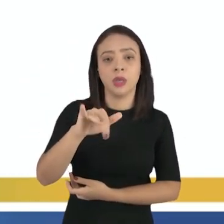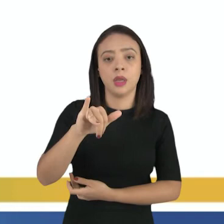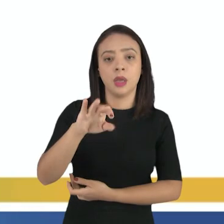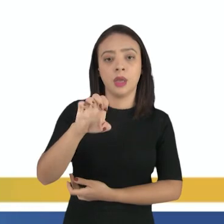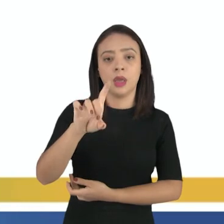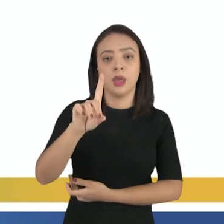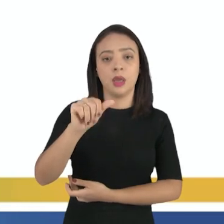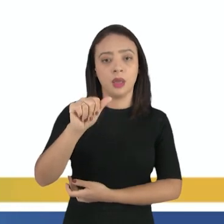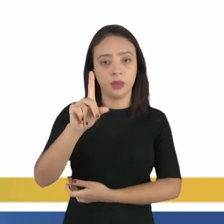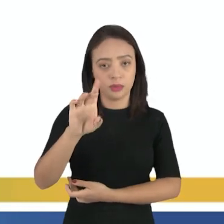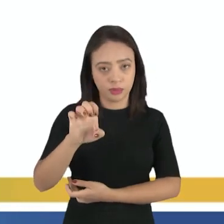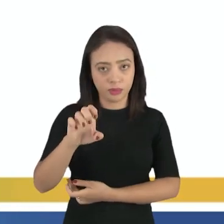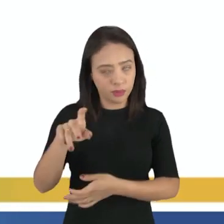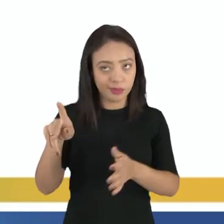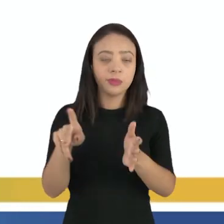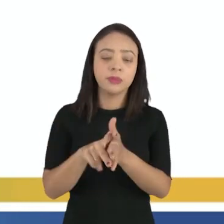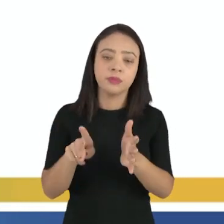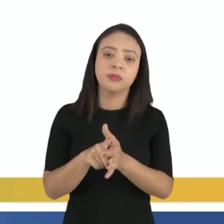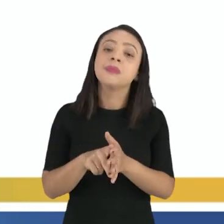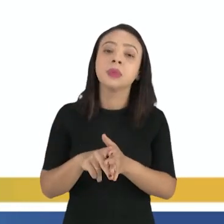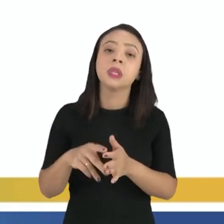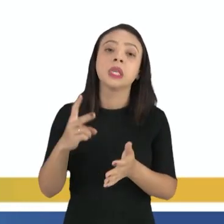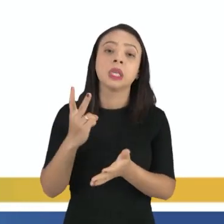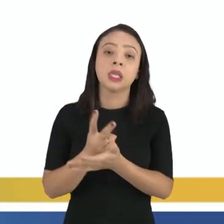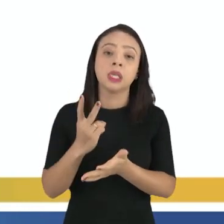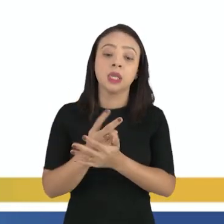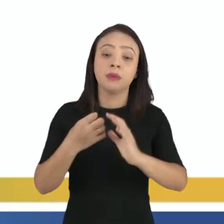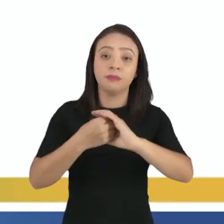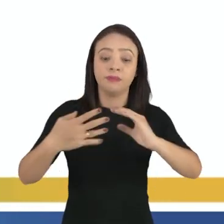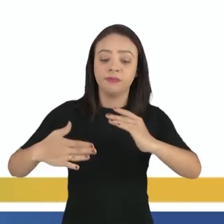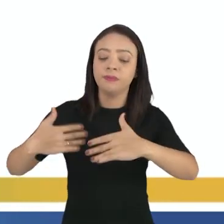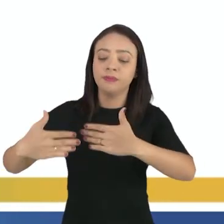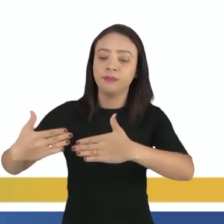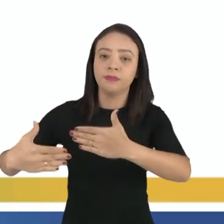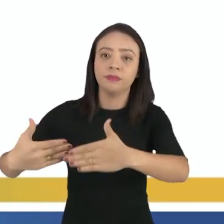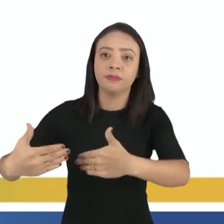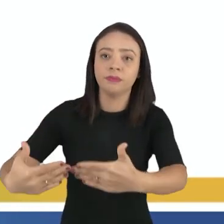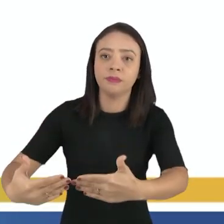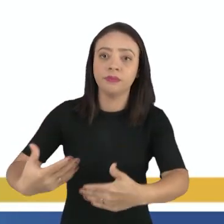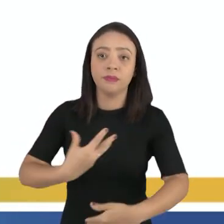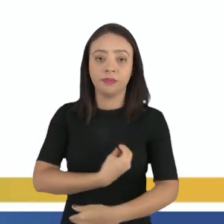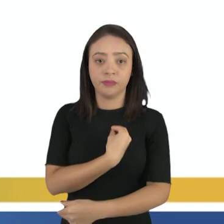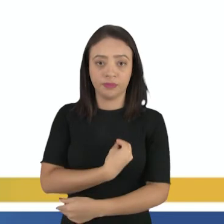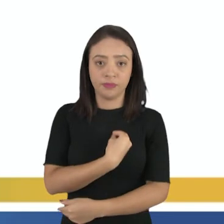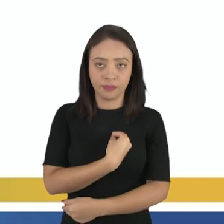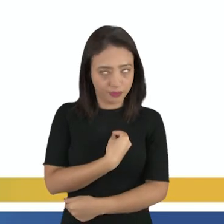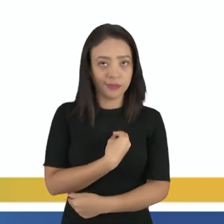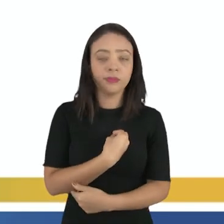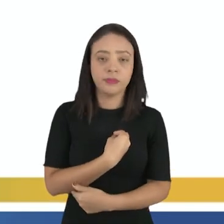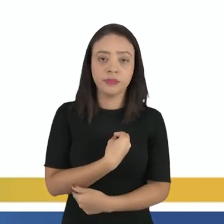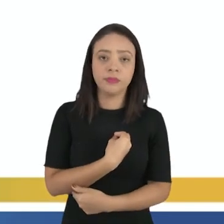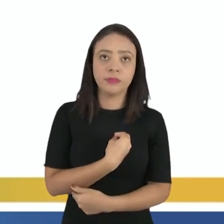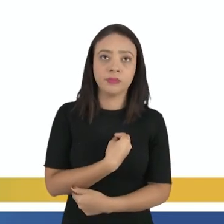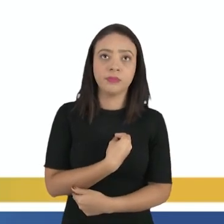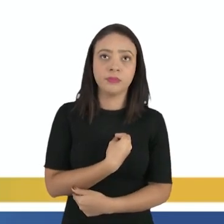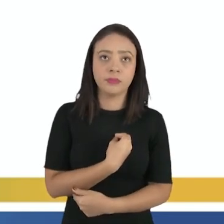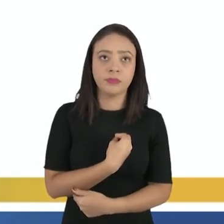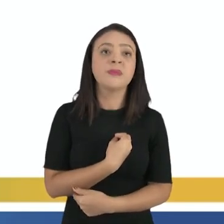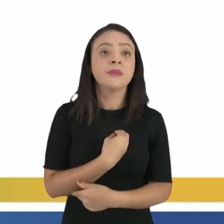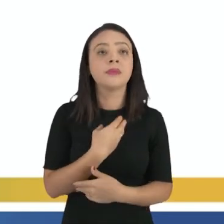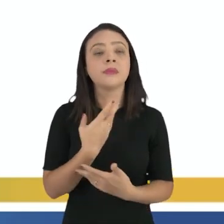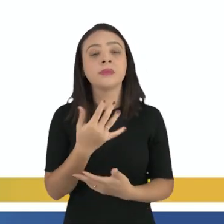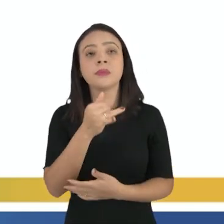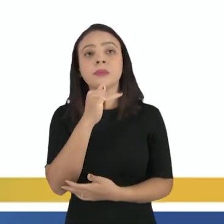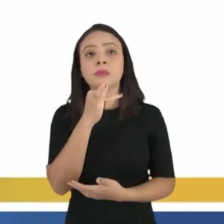hereditariedade é um processo biológico de transmissão de certas características dos seres vivos por gerações. Então, como a gente